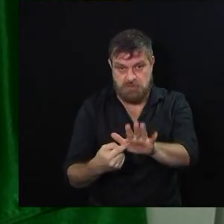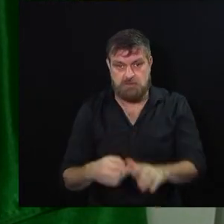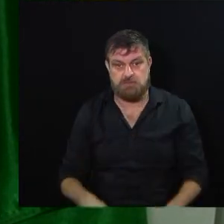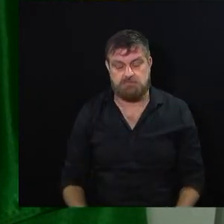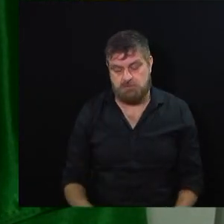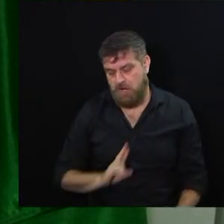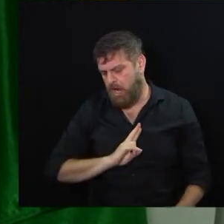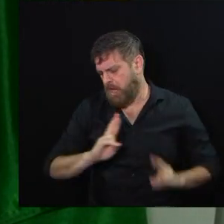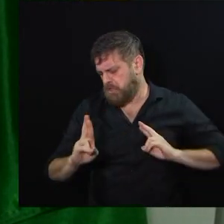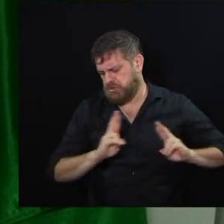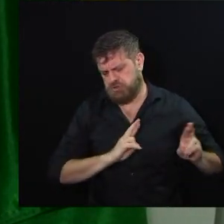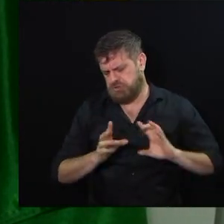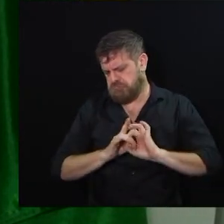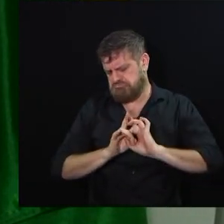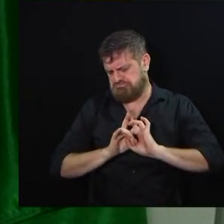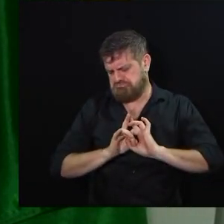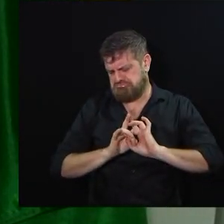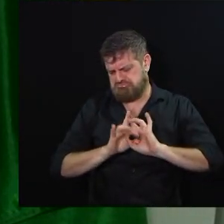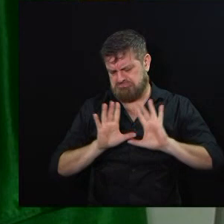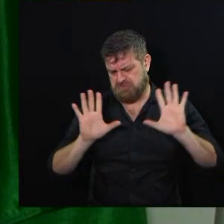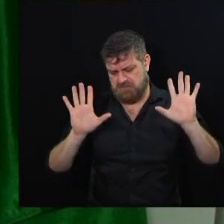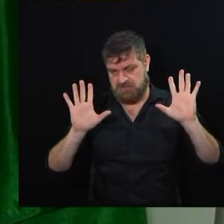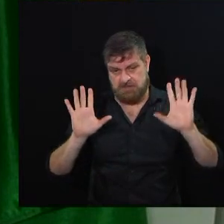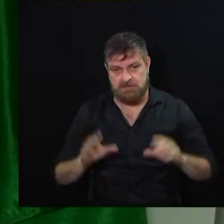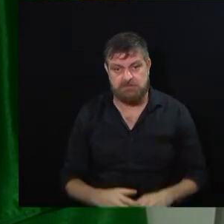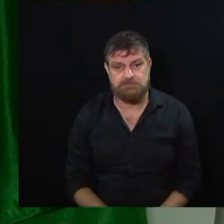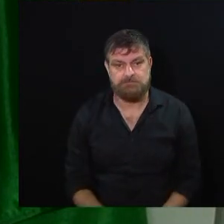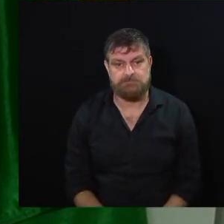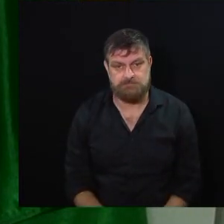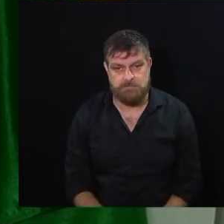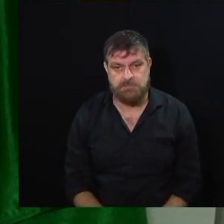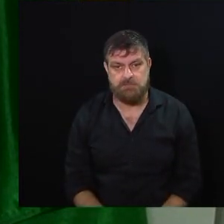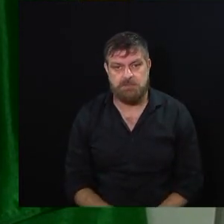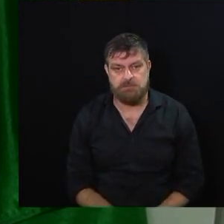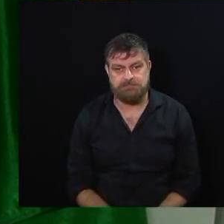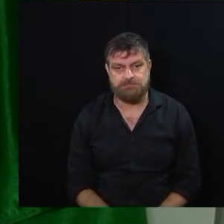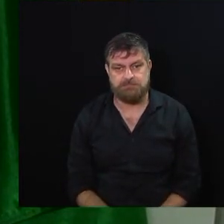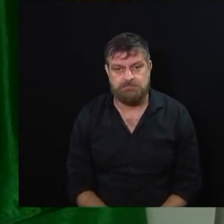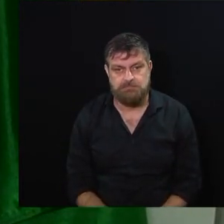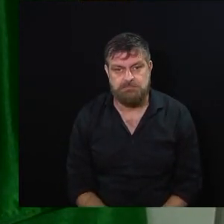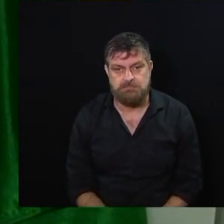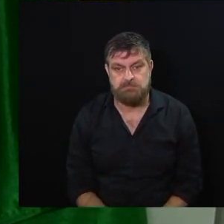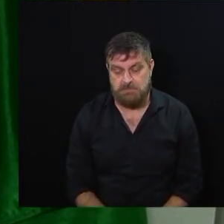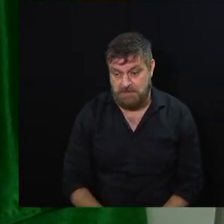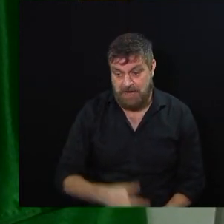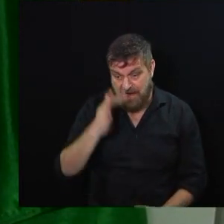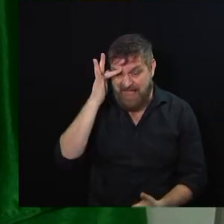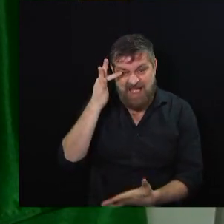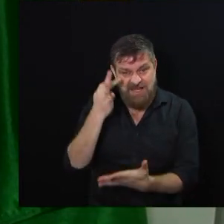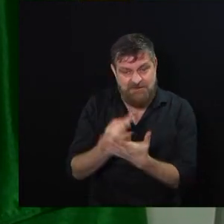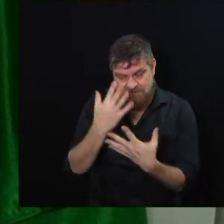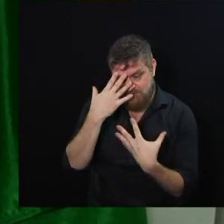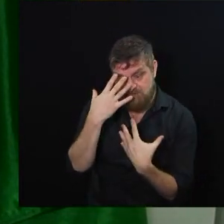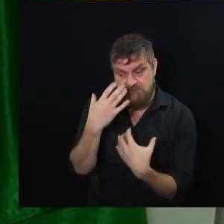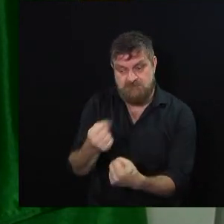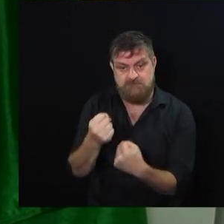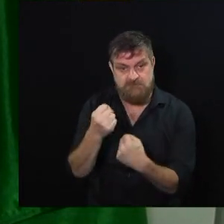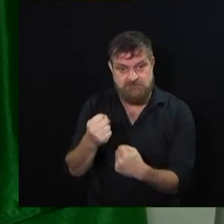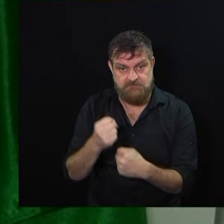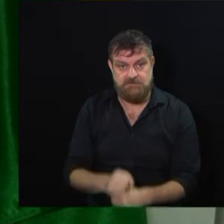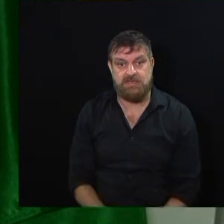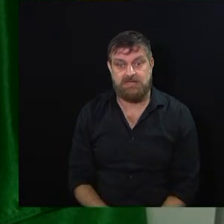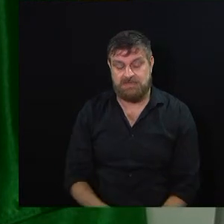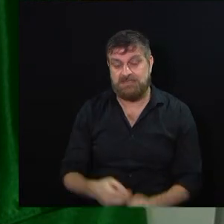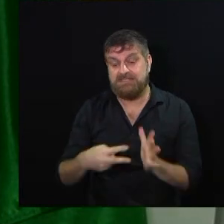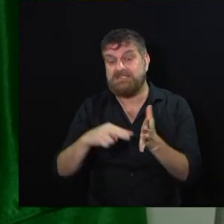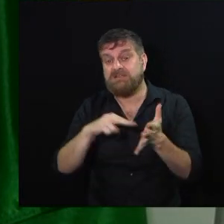seja o tipo de religião que a pessoa tem, mas a fé, ela é responsável muitas vezes por